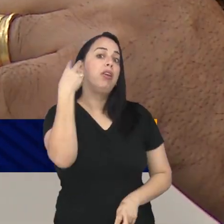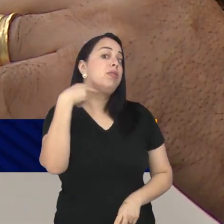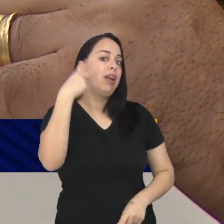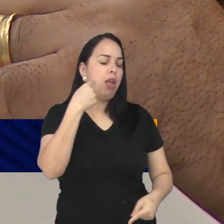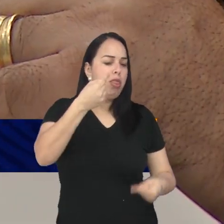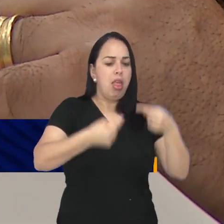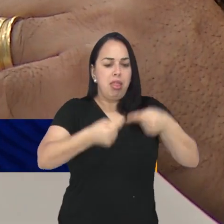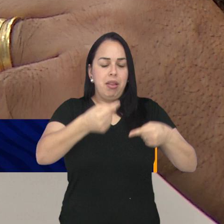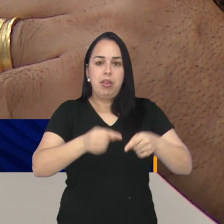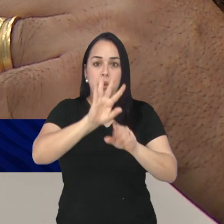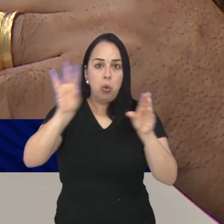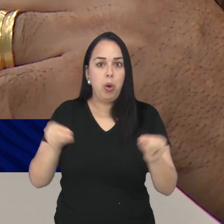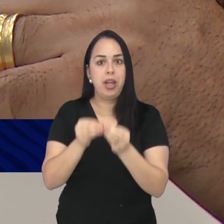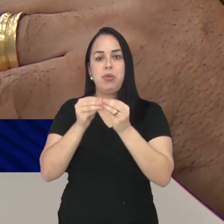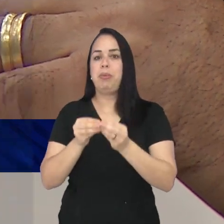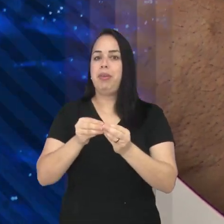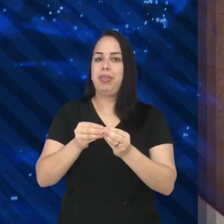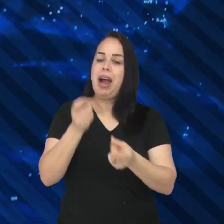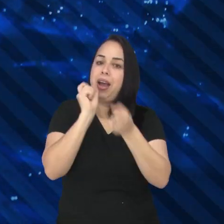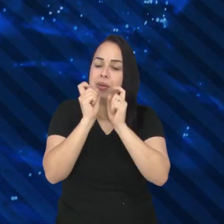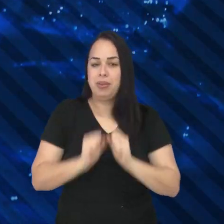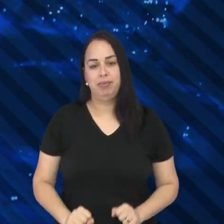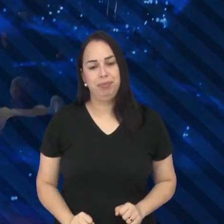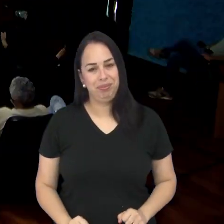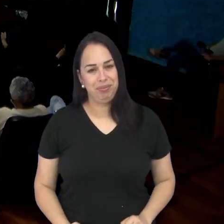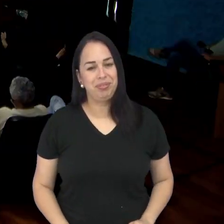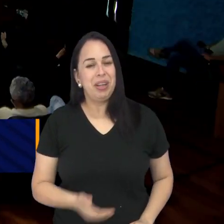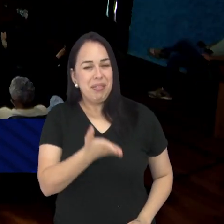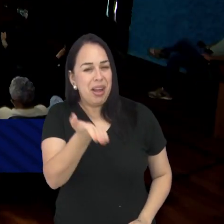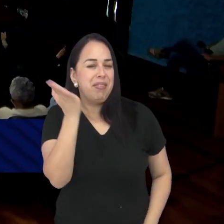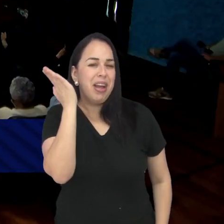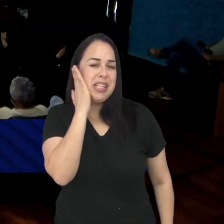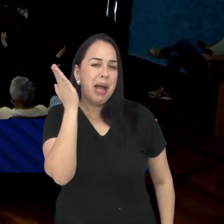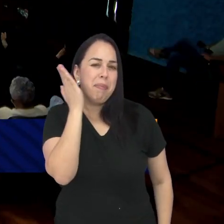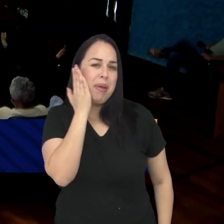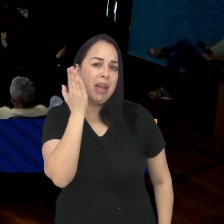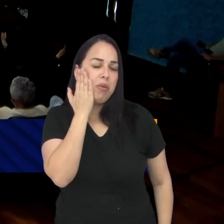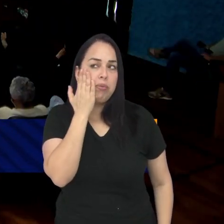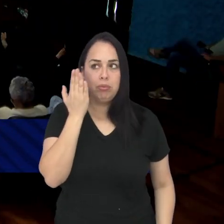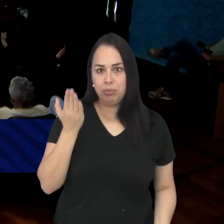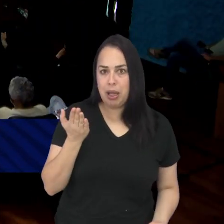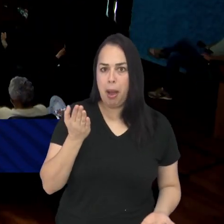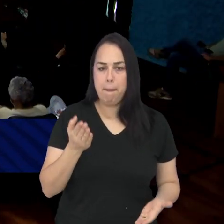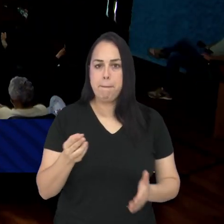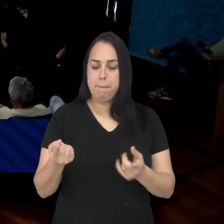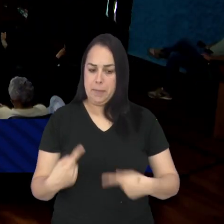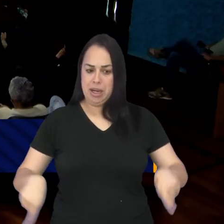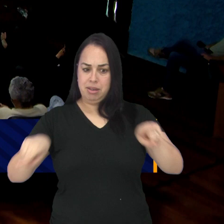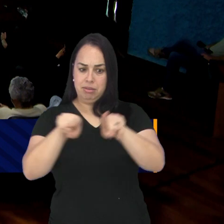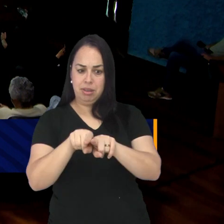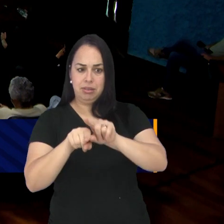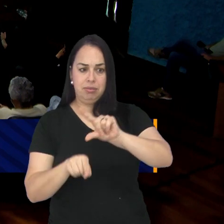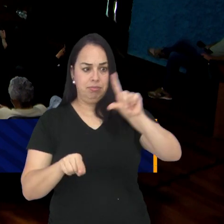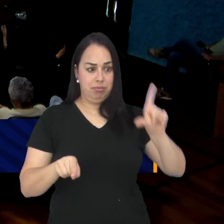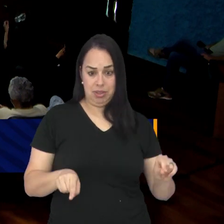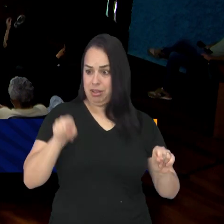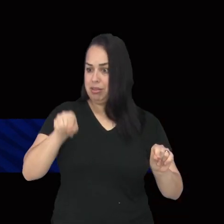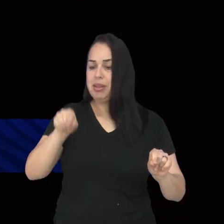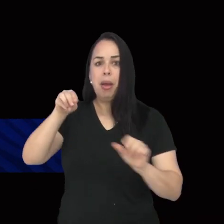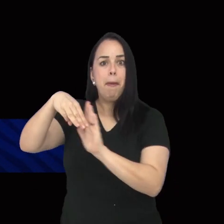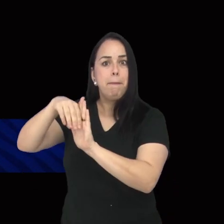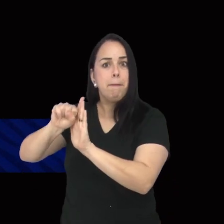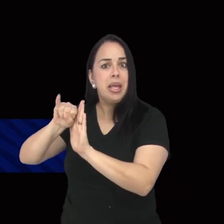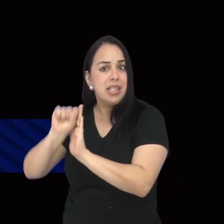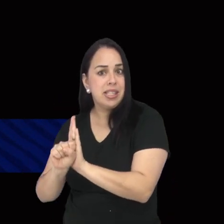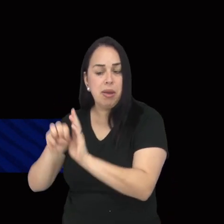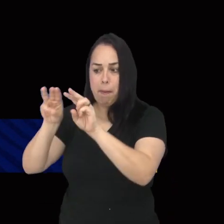vereadores nos nossos resumos da sessão. E você ainda vai conhecer como vai funcionar a parceria entre a Fundação Cassiano Ricardo e o